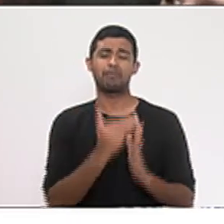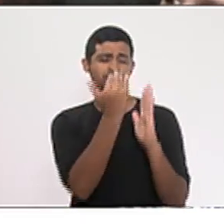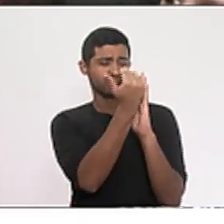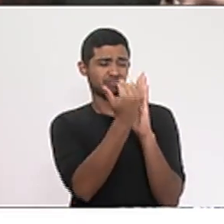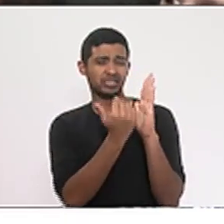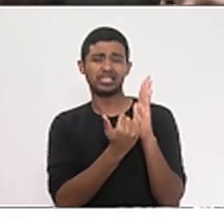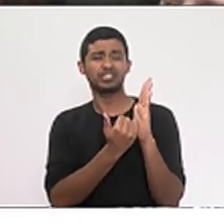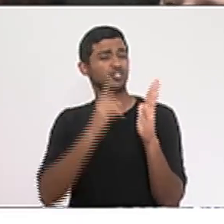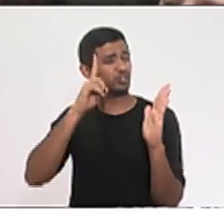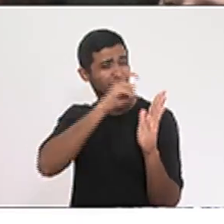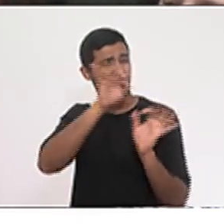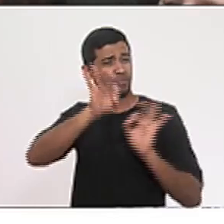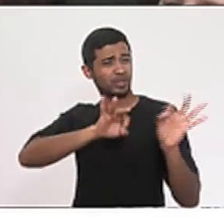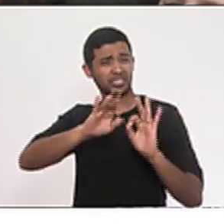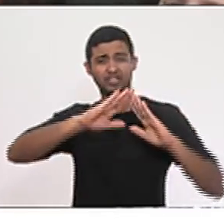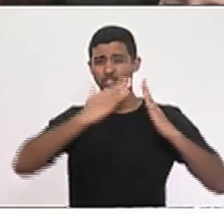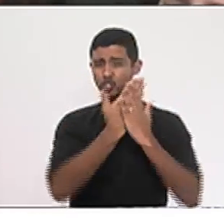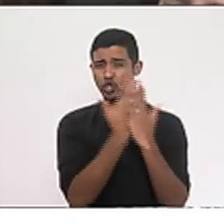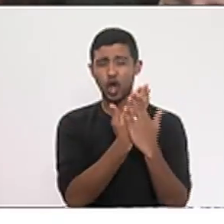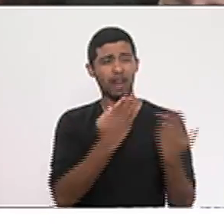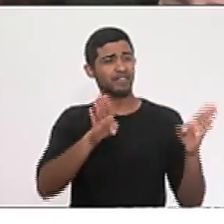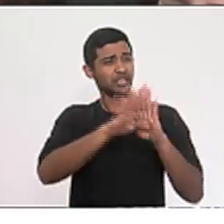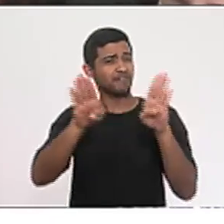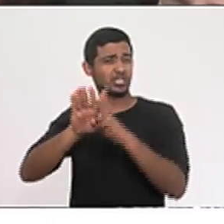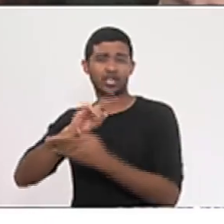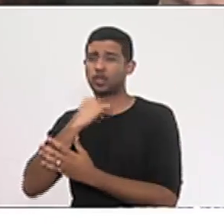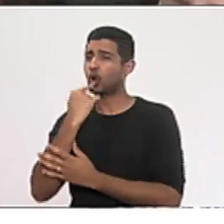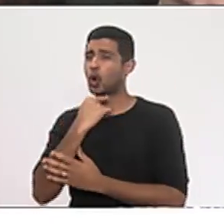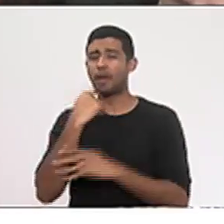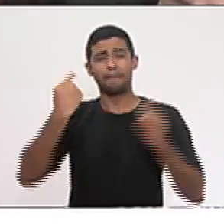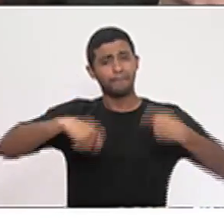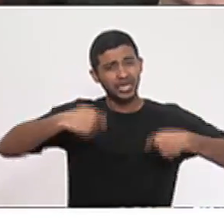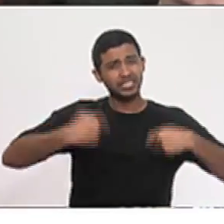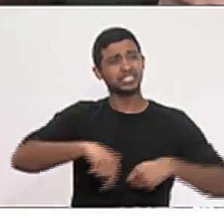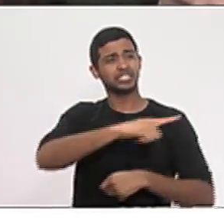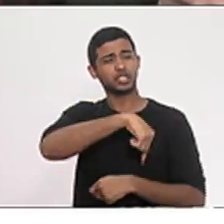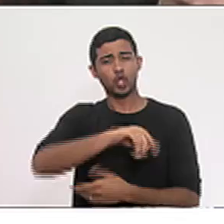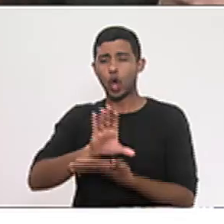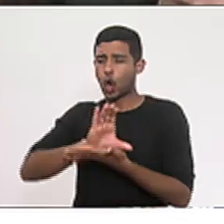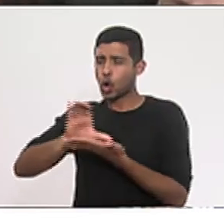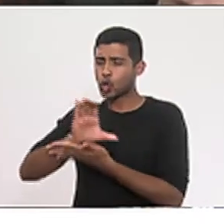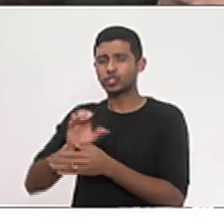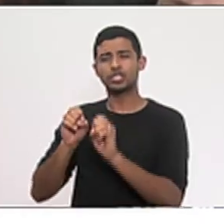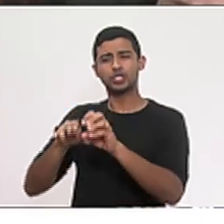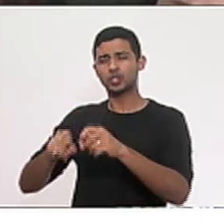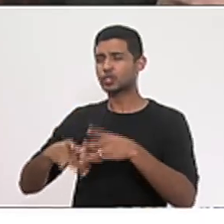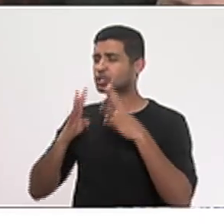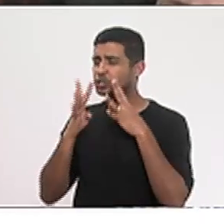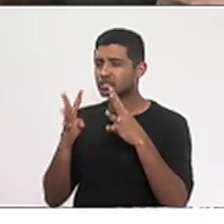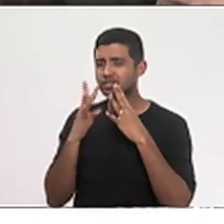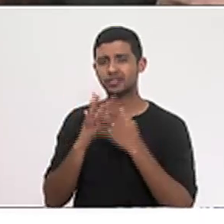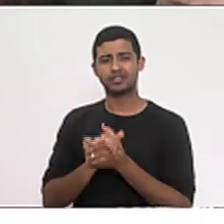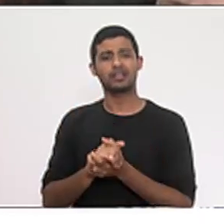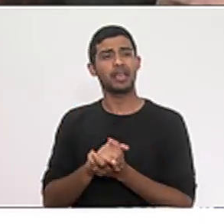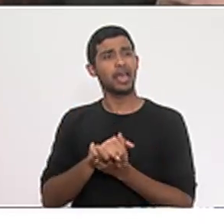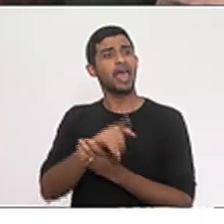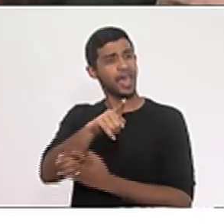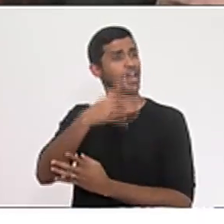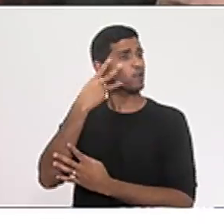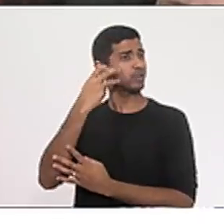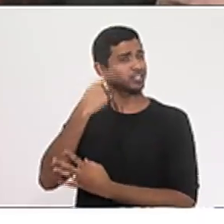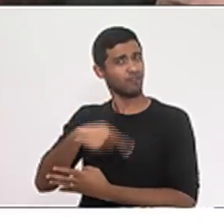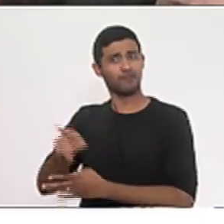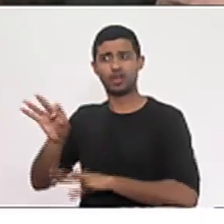o processo de fechamento de escolas, tendo que se ouvir a comunidade escolar, tendo que se ouvir o Conselho Estadual de Educação. Gustavo, ele foi à justiça